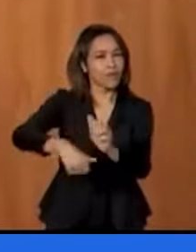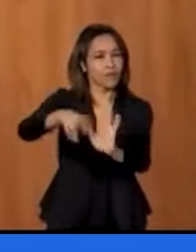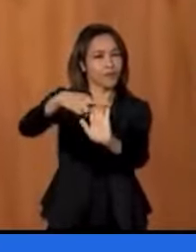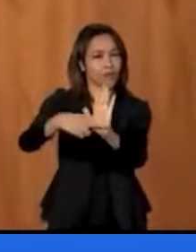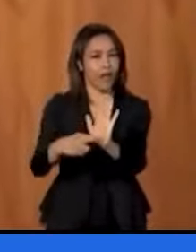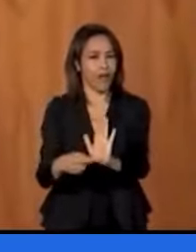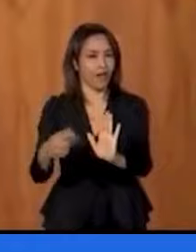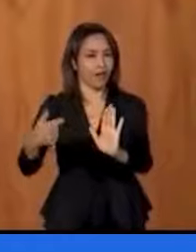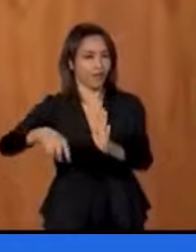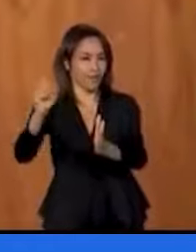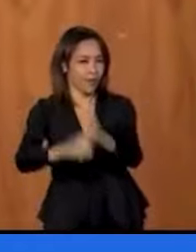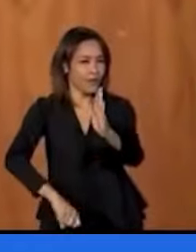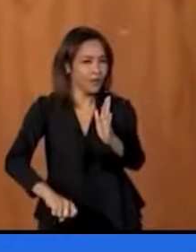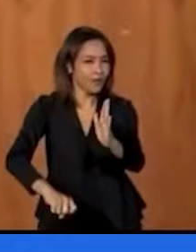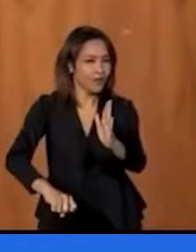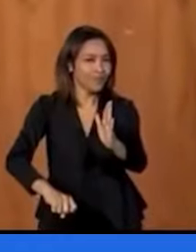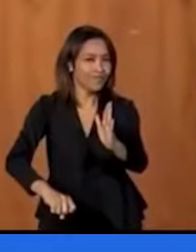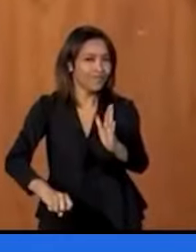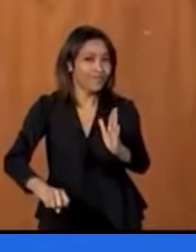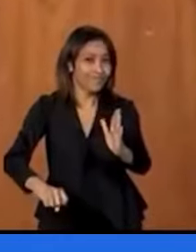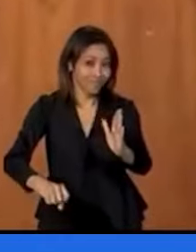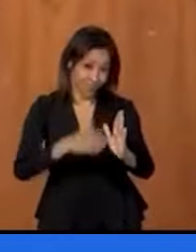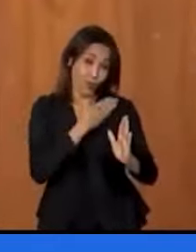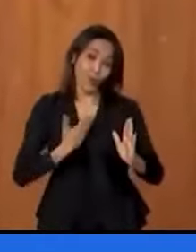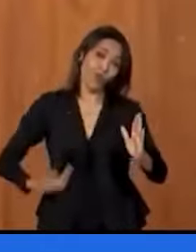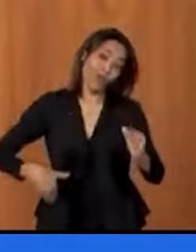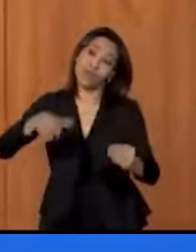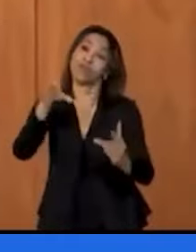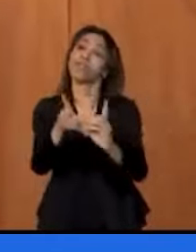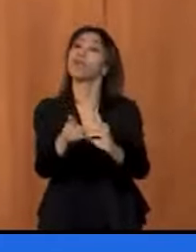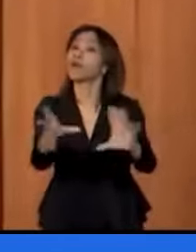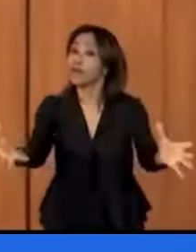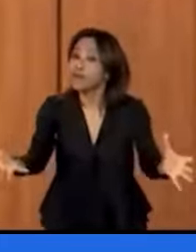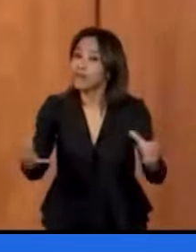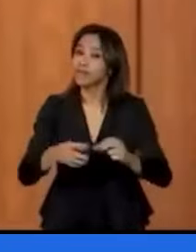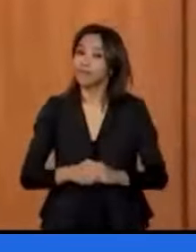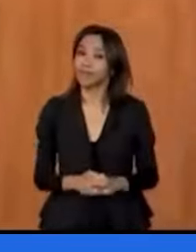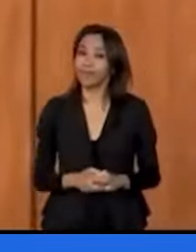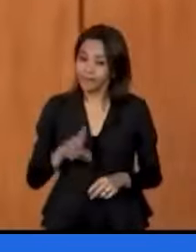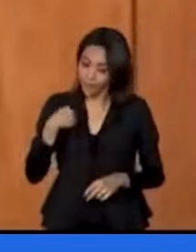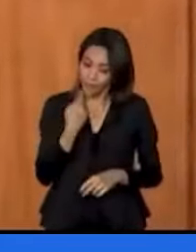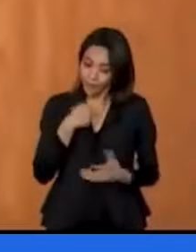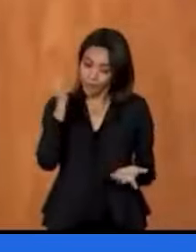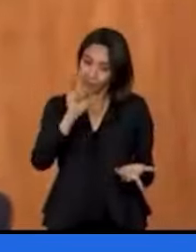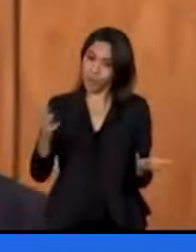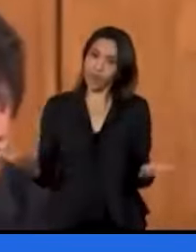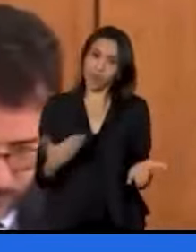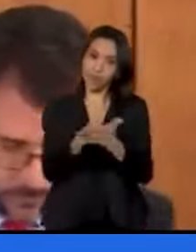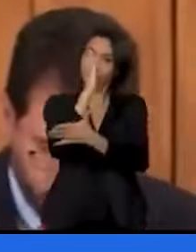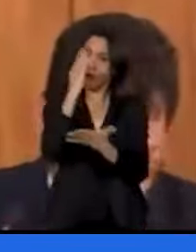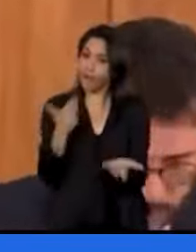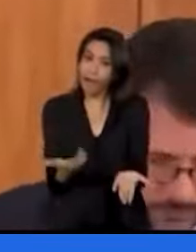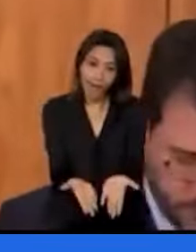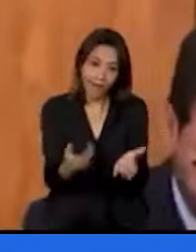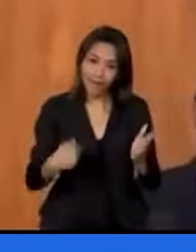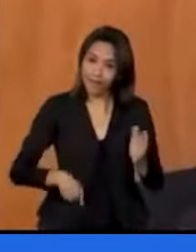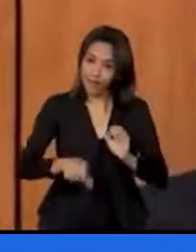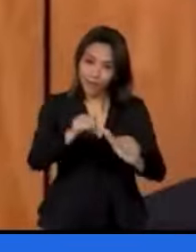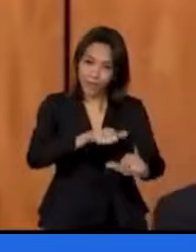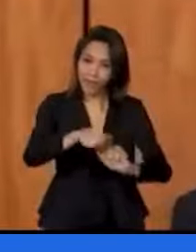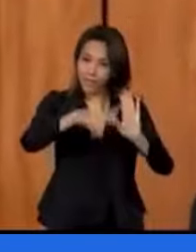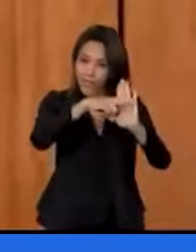regime democrático sem que houvesse o momento de exão e a gente conseguiu aprovar a reforma